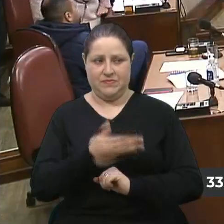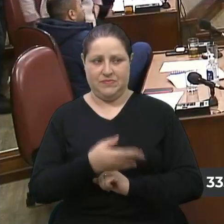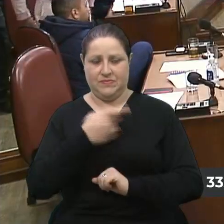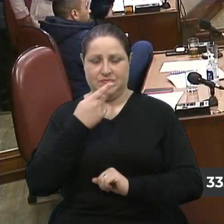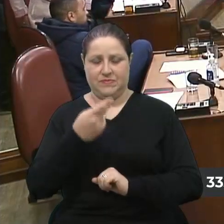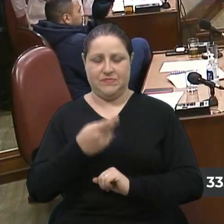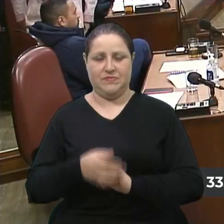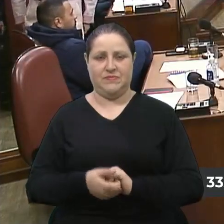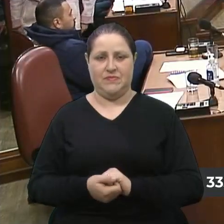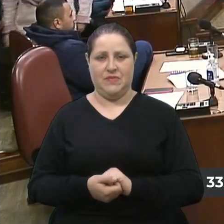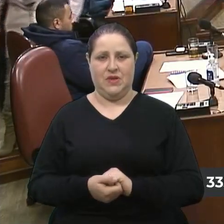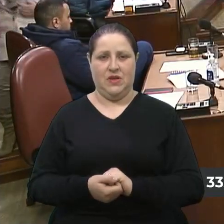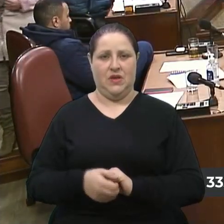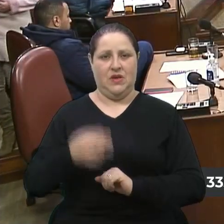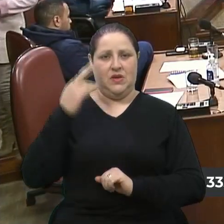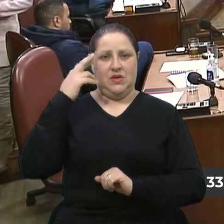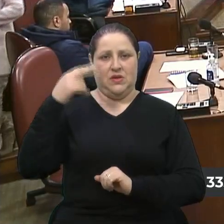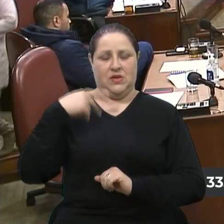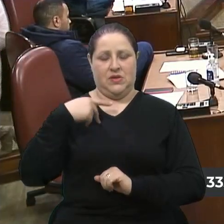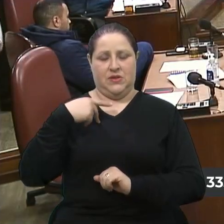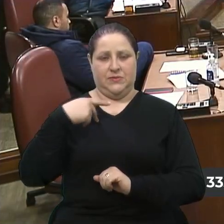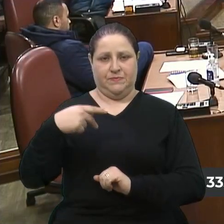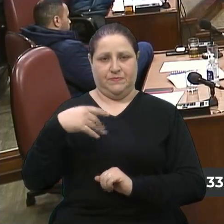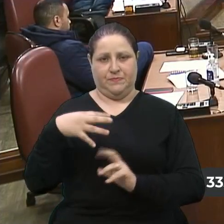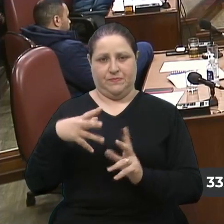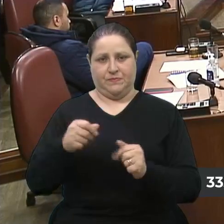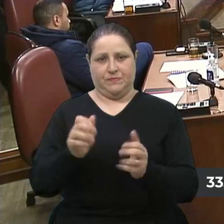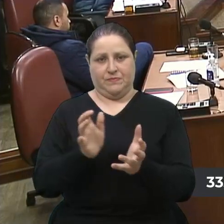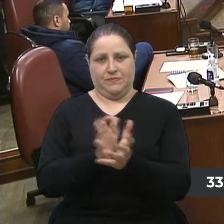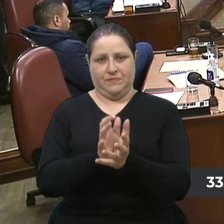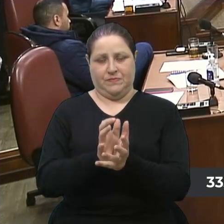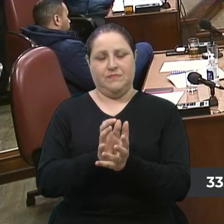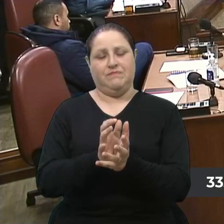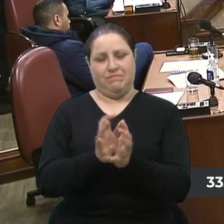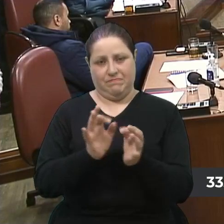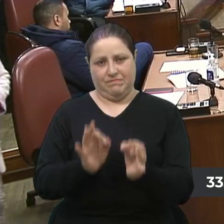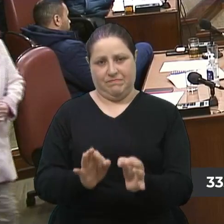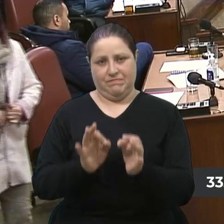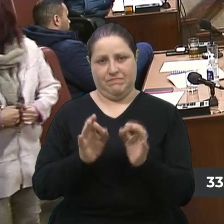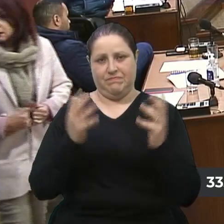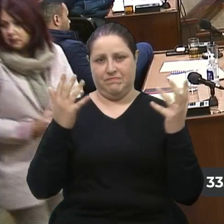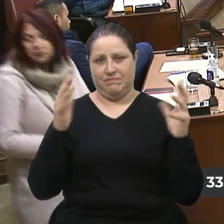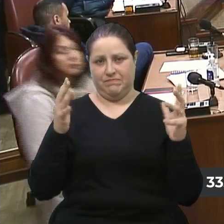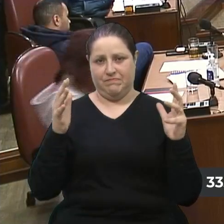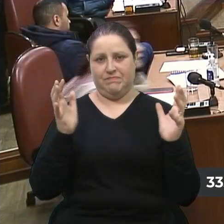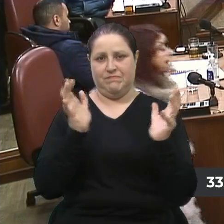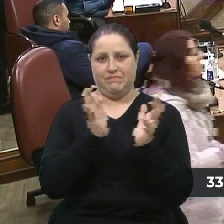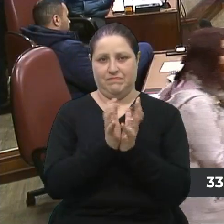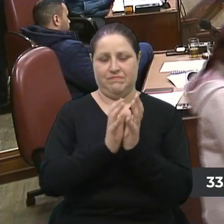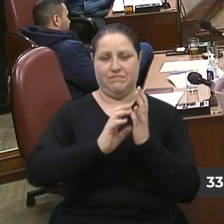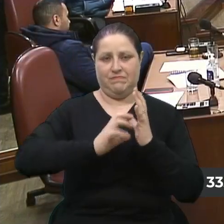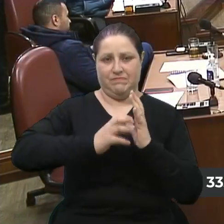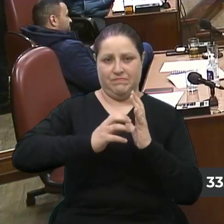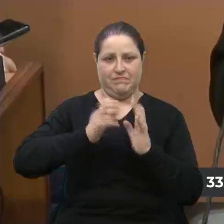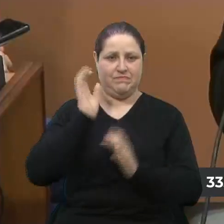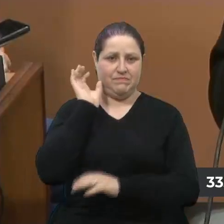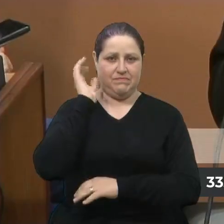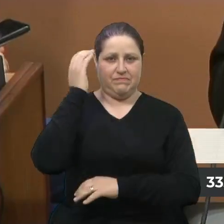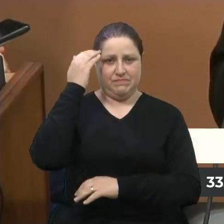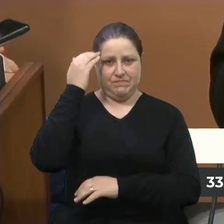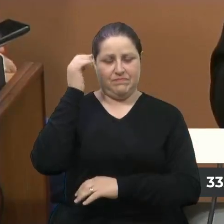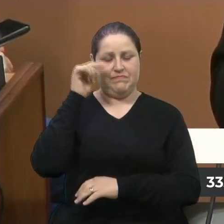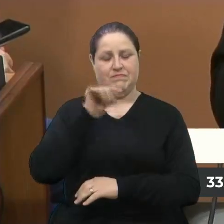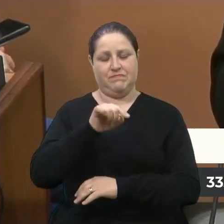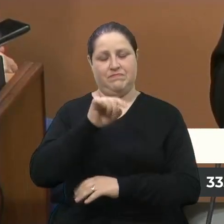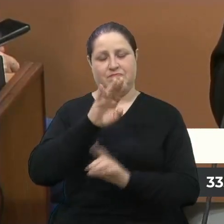Senhor presidente, nobres colegas, eu quero parabenizar meu colega de partido, Felipe, por essa